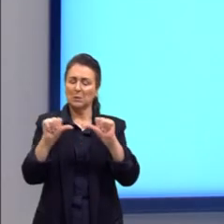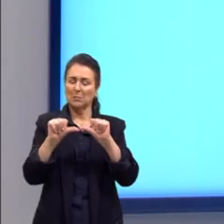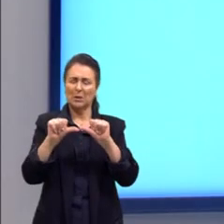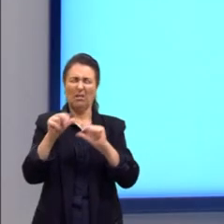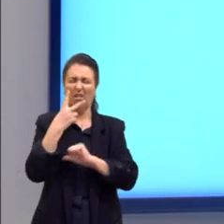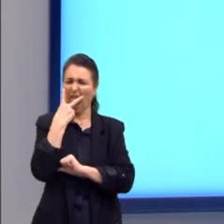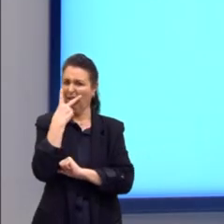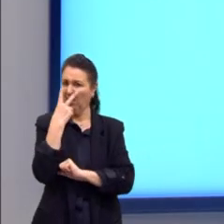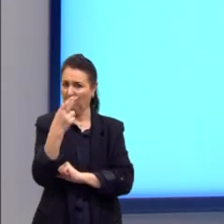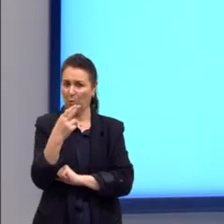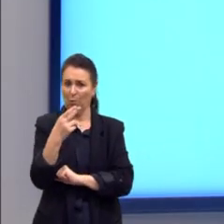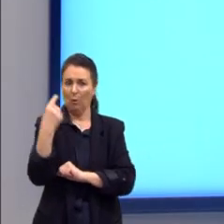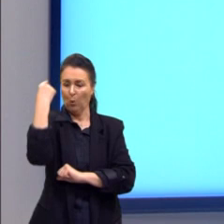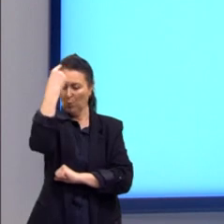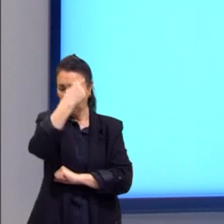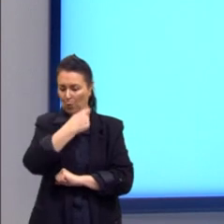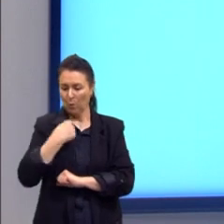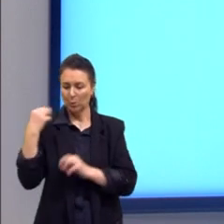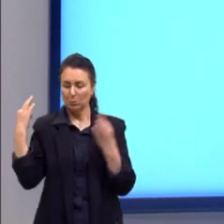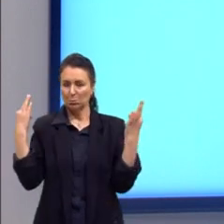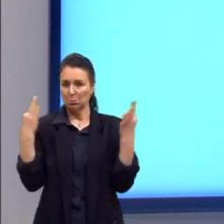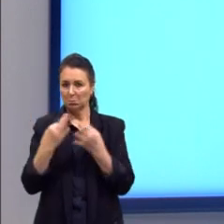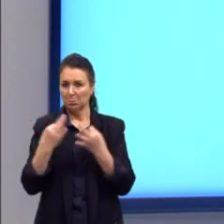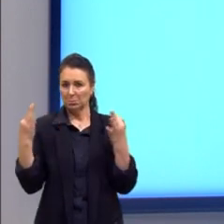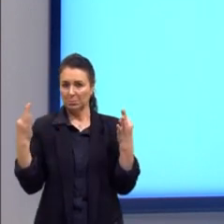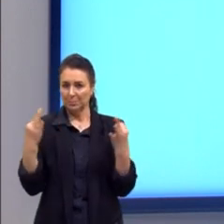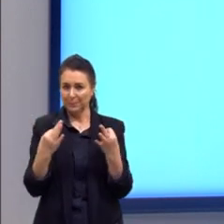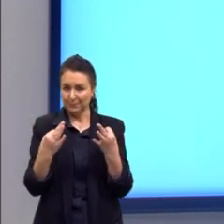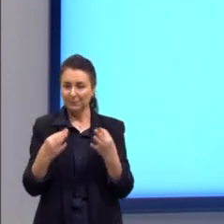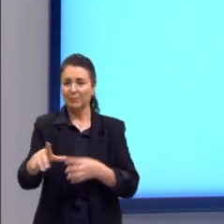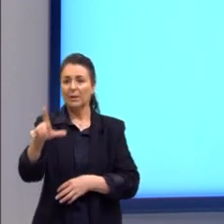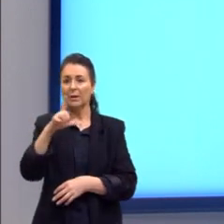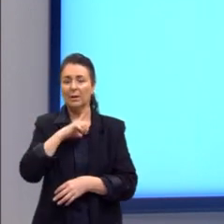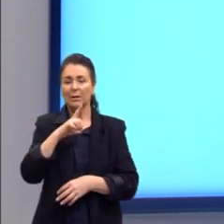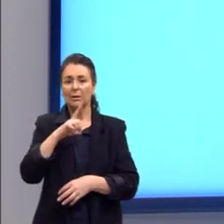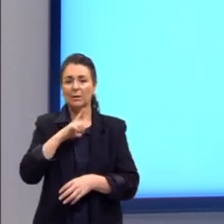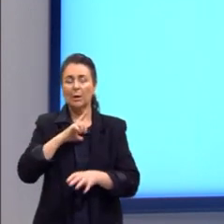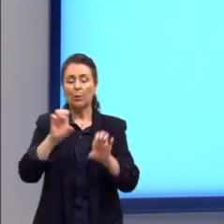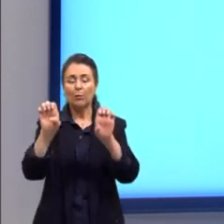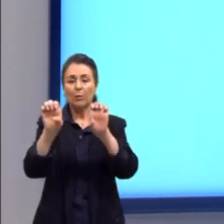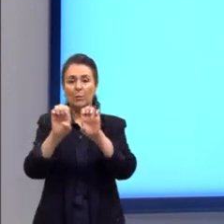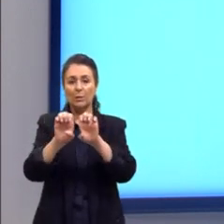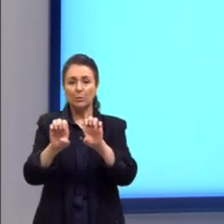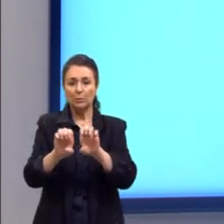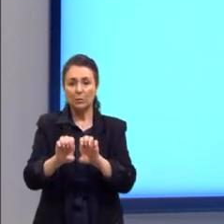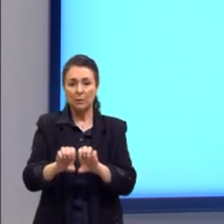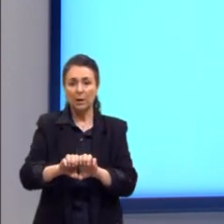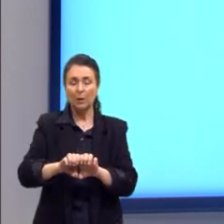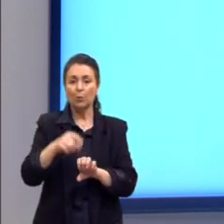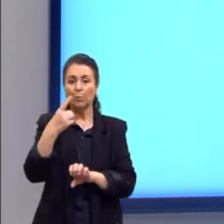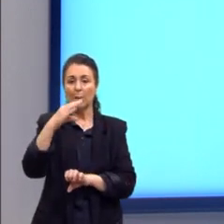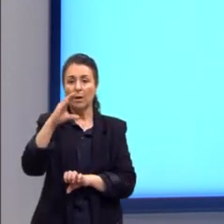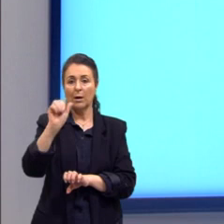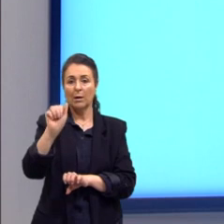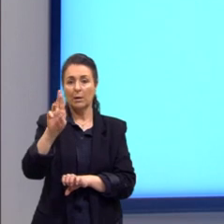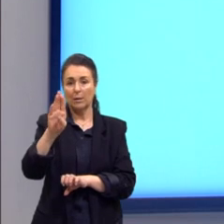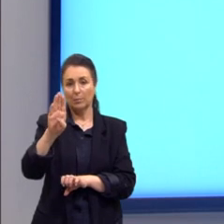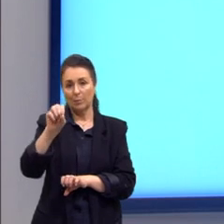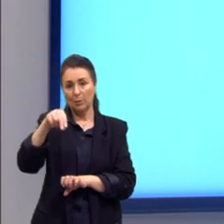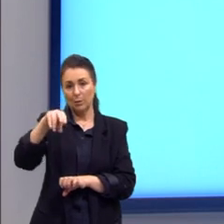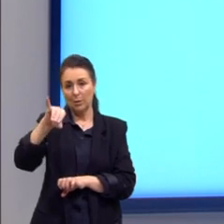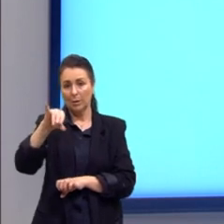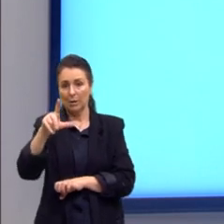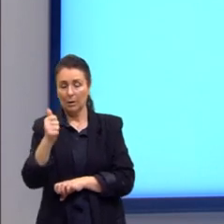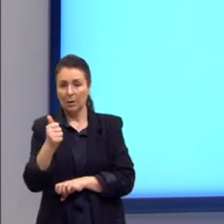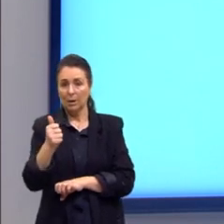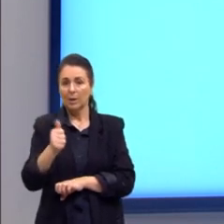vai ter um rosto perfeito e esse conforme a estrutura né se eu tenho uma carbonila ou no cetona